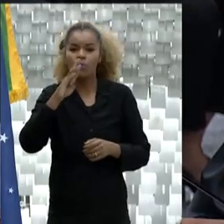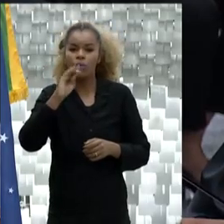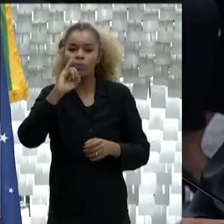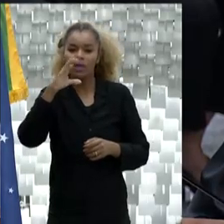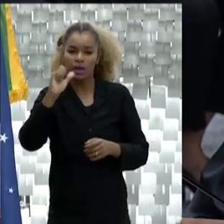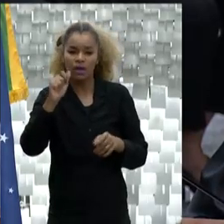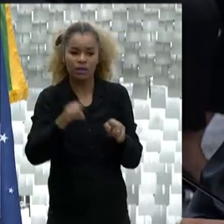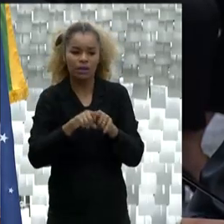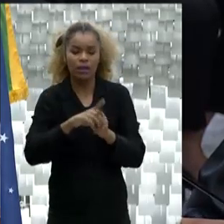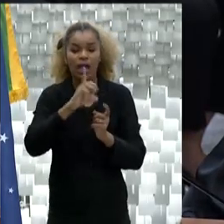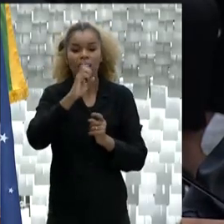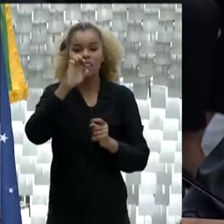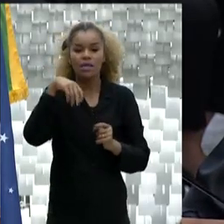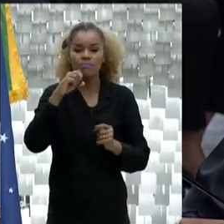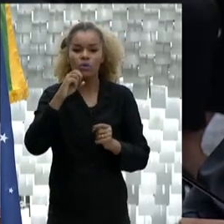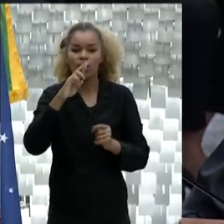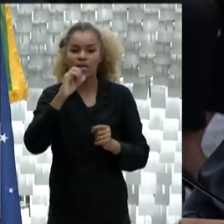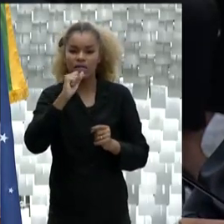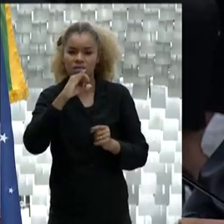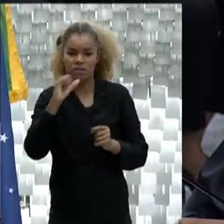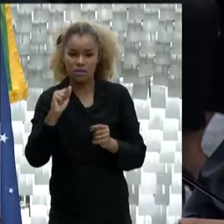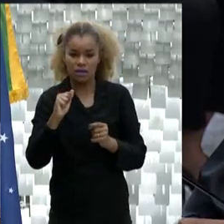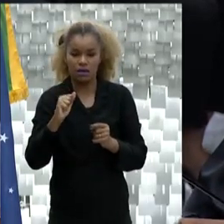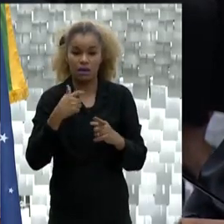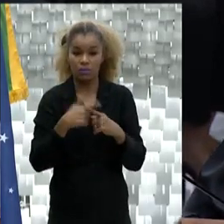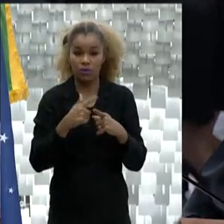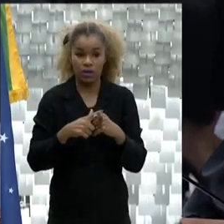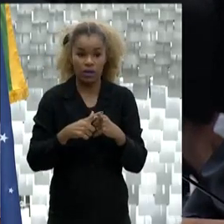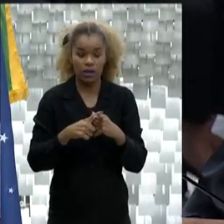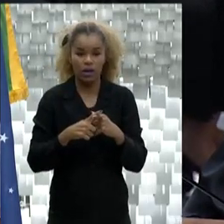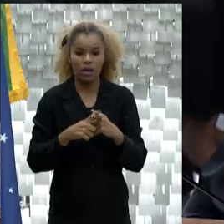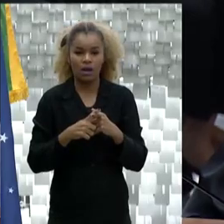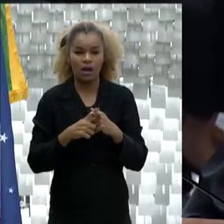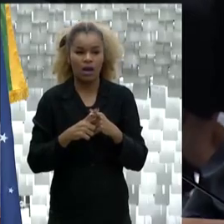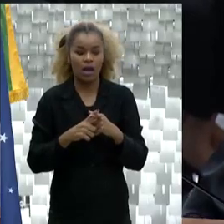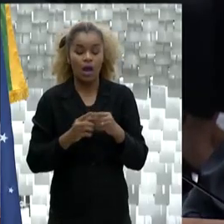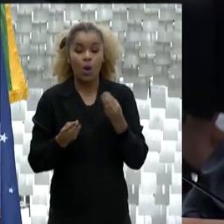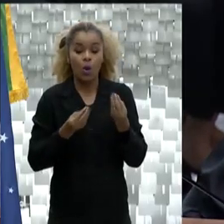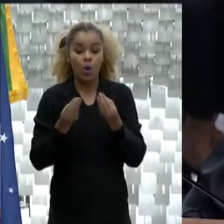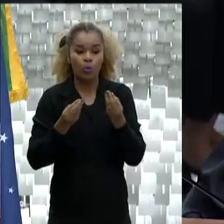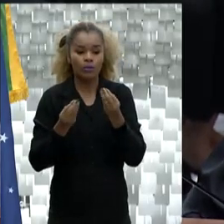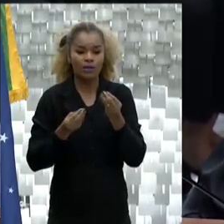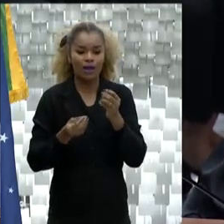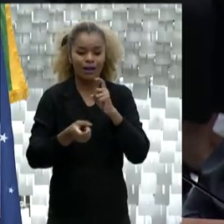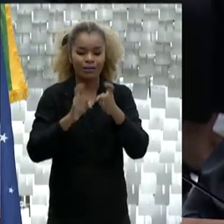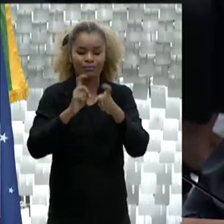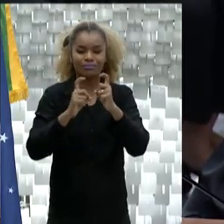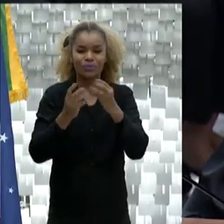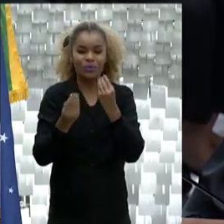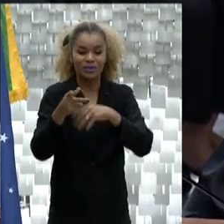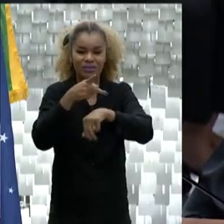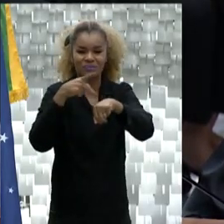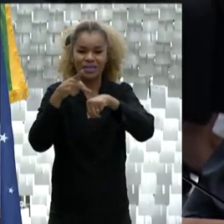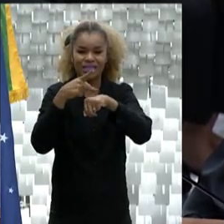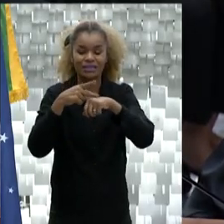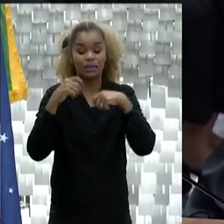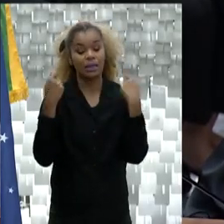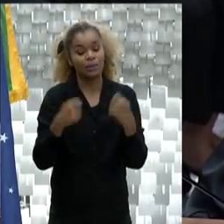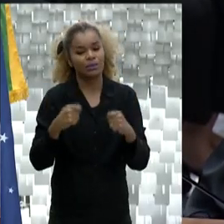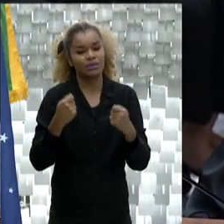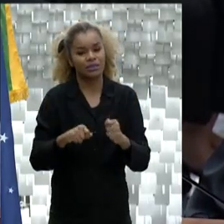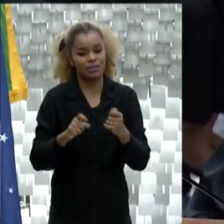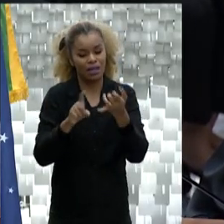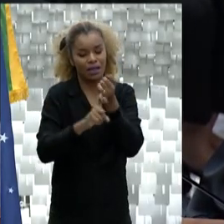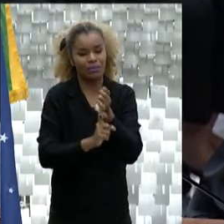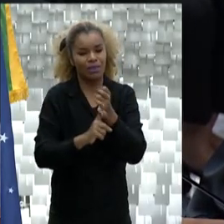democracia. O grau de governabilidade dessa nação vai depender da eficiência